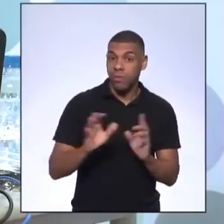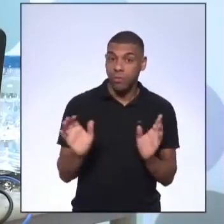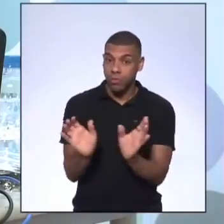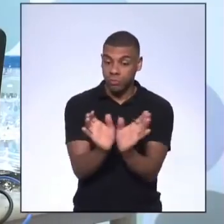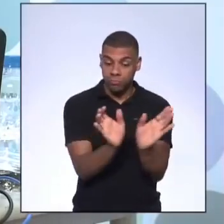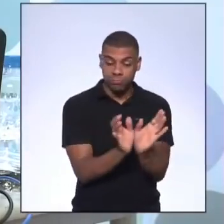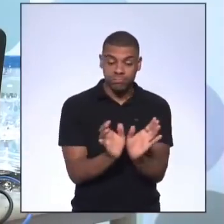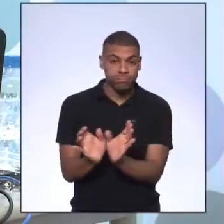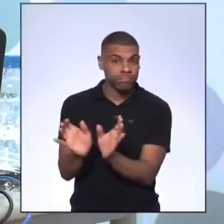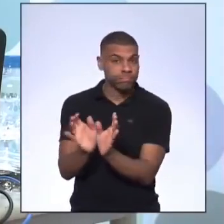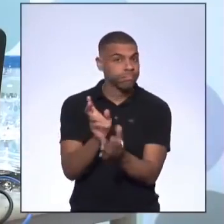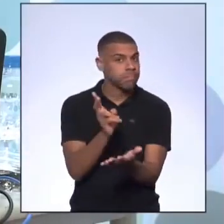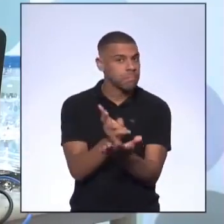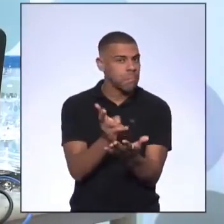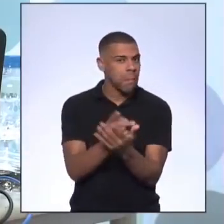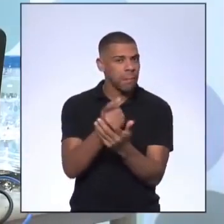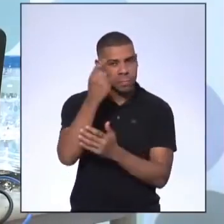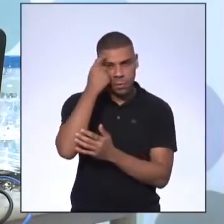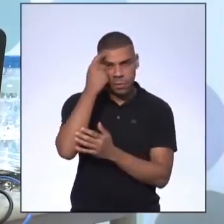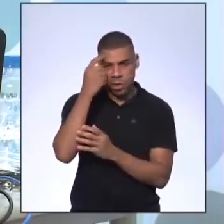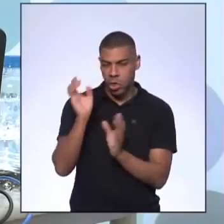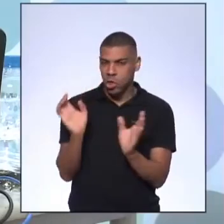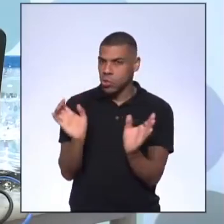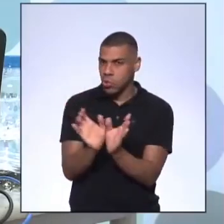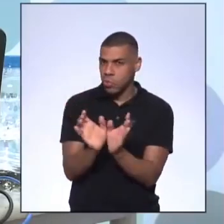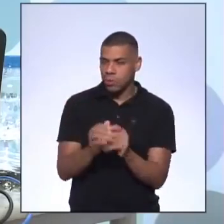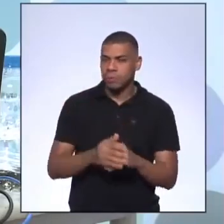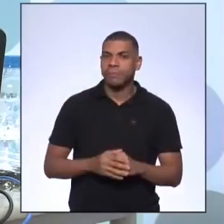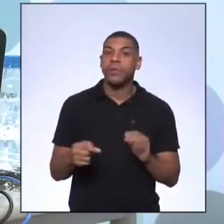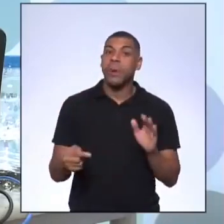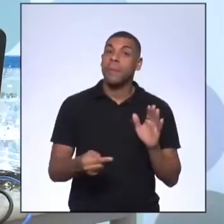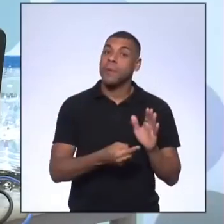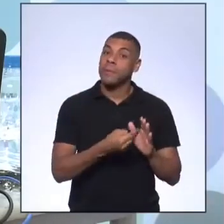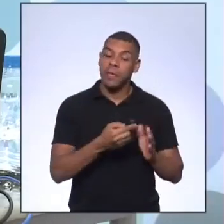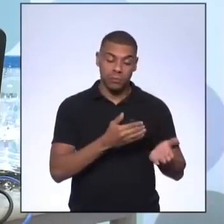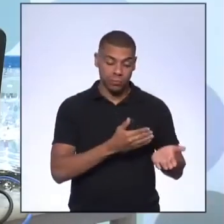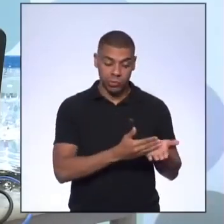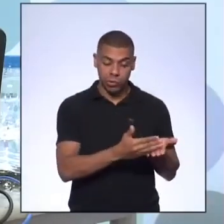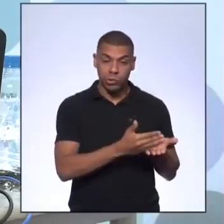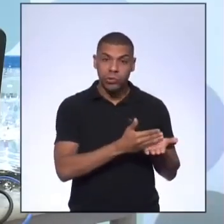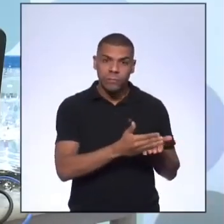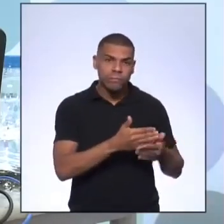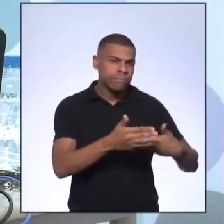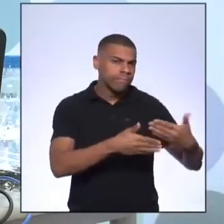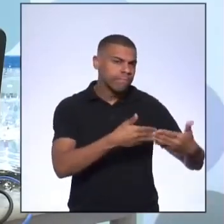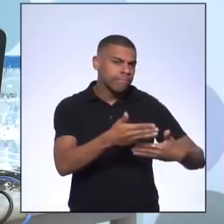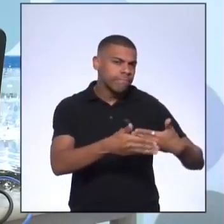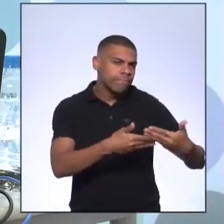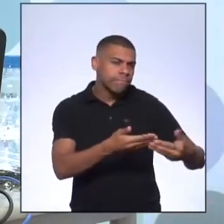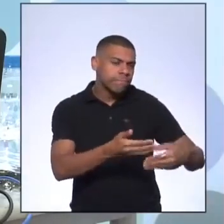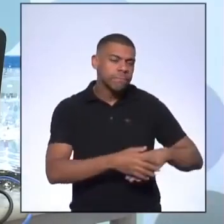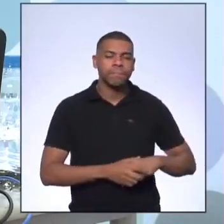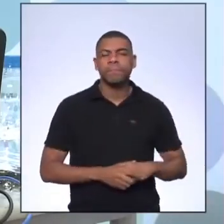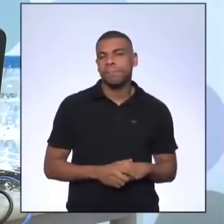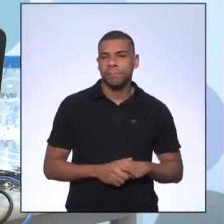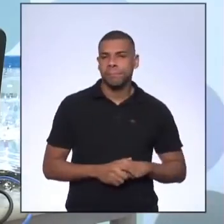coletivo. Então, é sempre o pensamento coletivo. Então, aí, primeira parte, a introdução, que você vai analisar, a